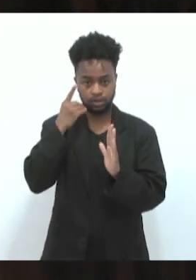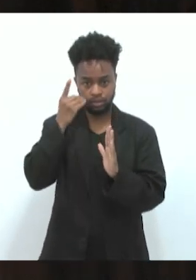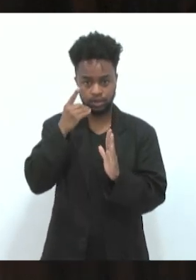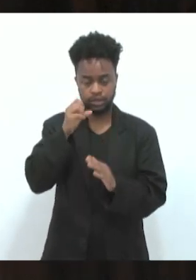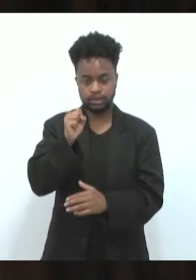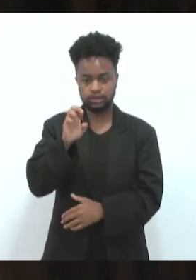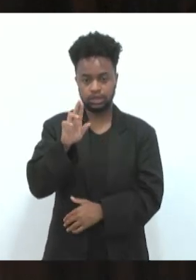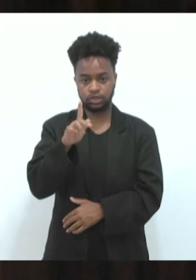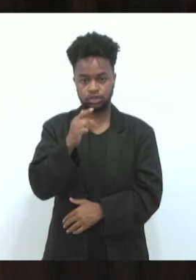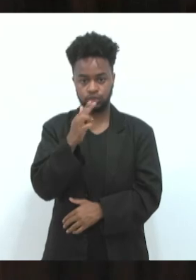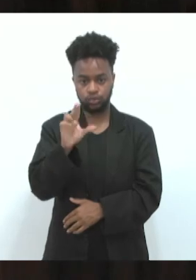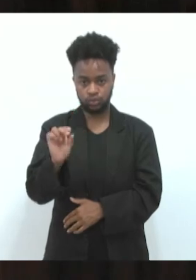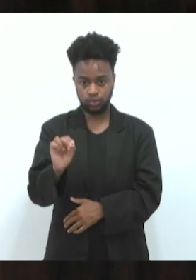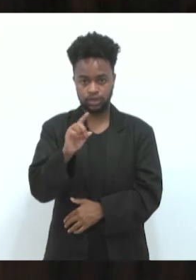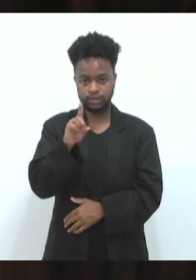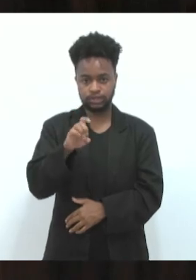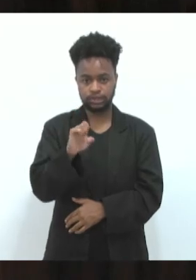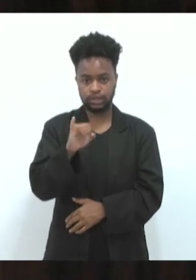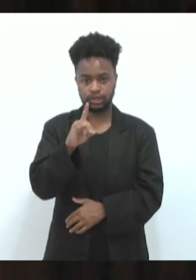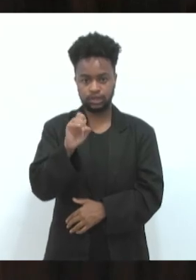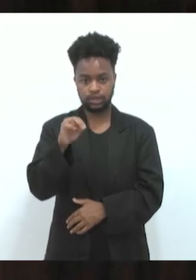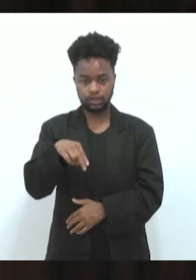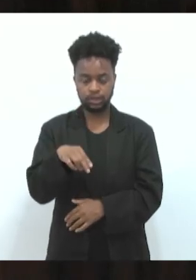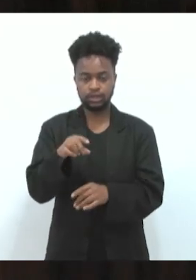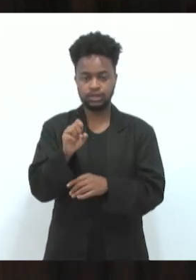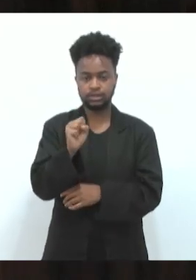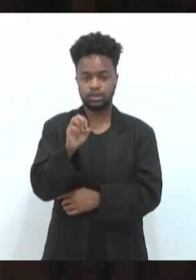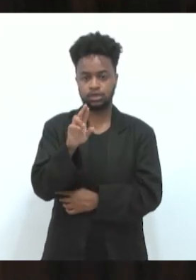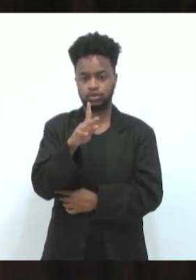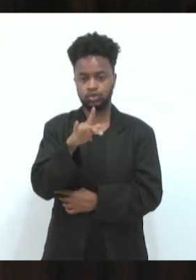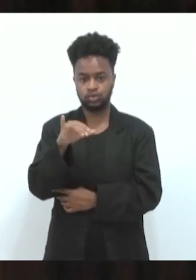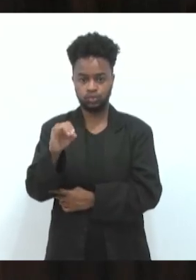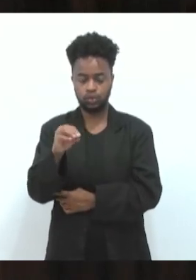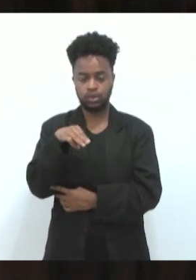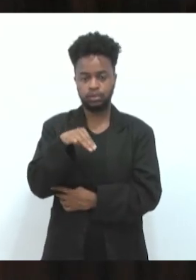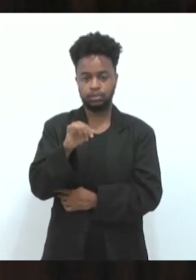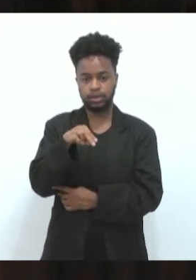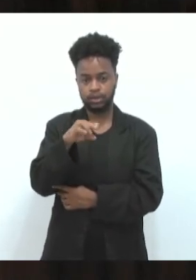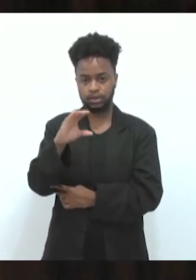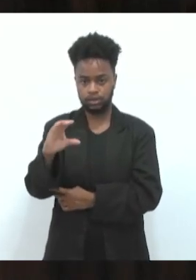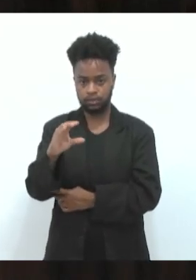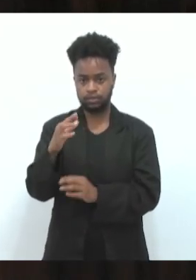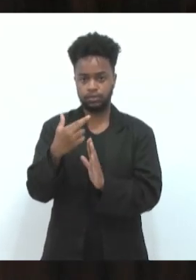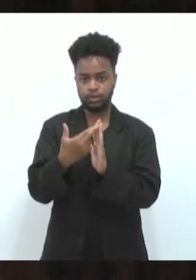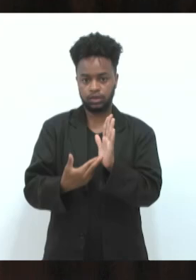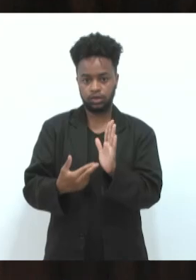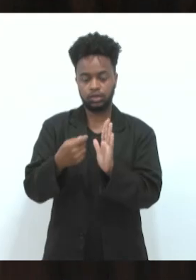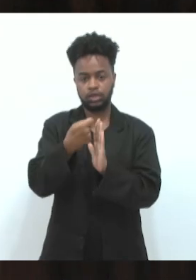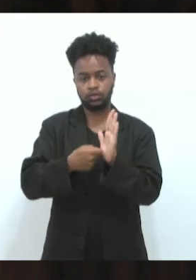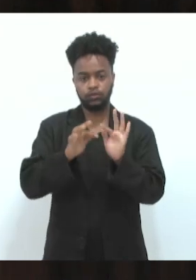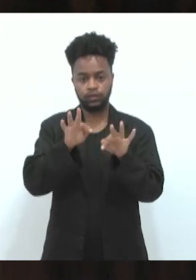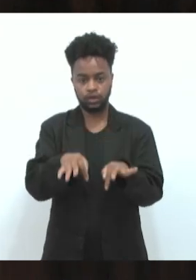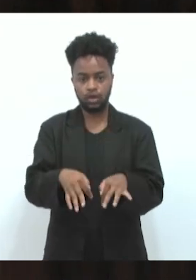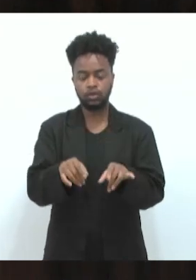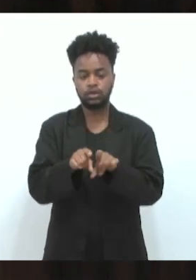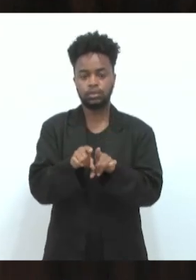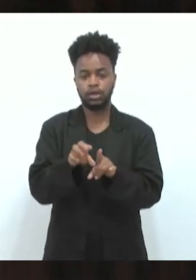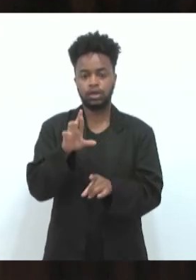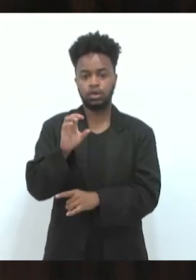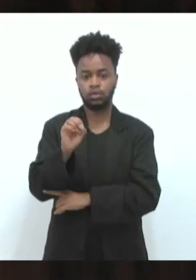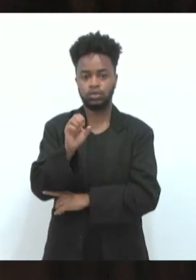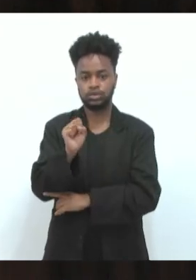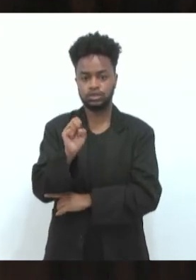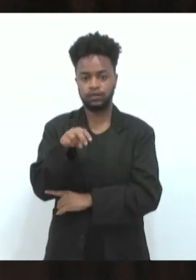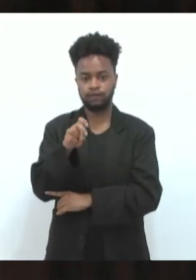Dr. Serginho, Zeidan, Sérgio Fernandes, Carlos Mink, relator do vencido, Rosenberg Reis e